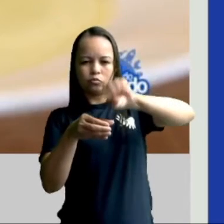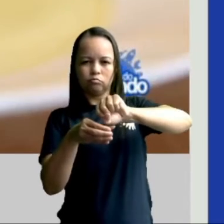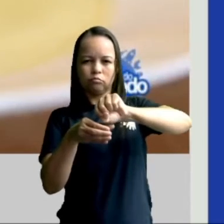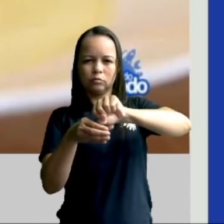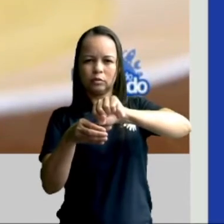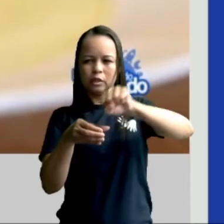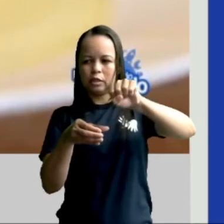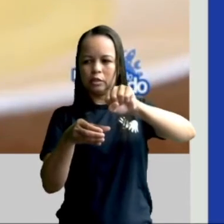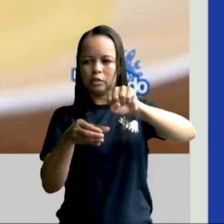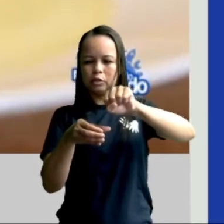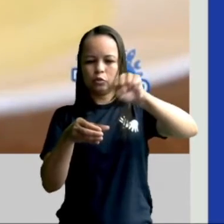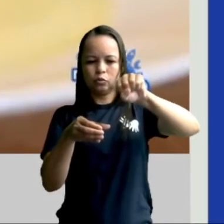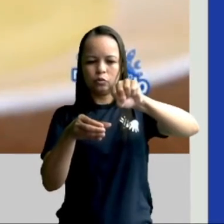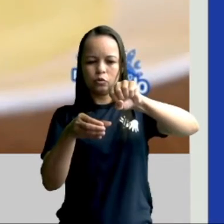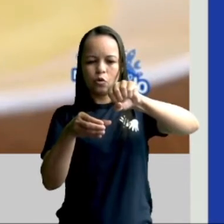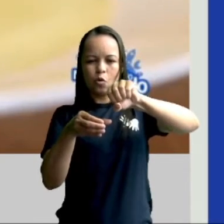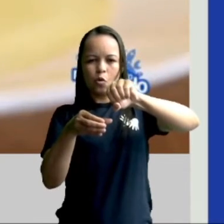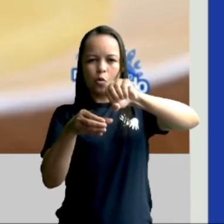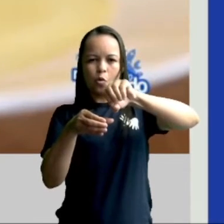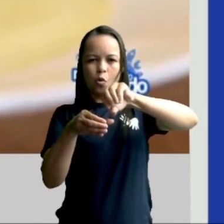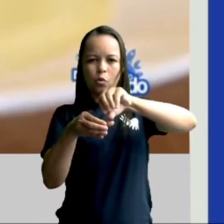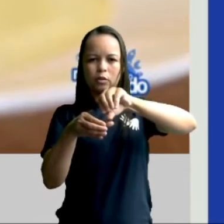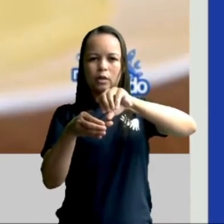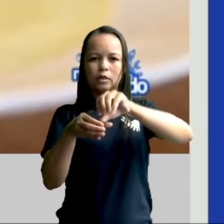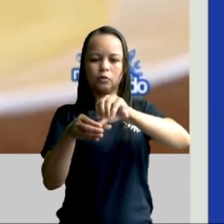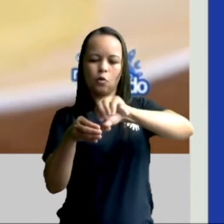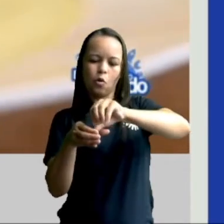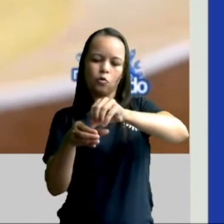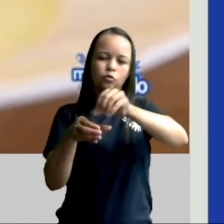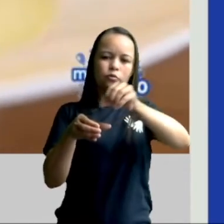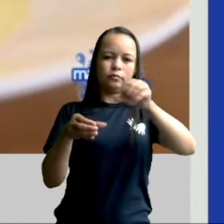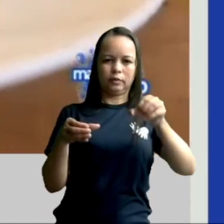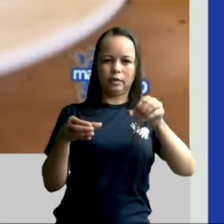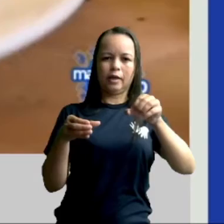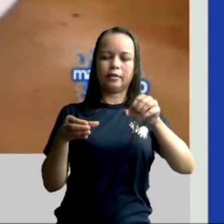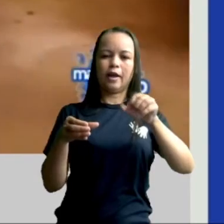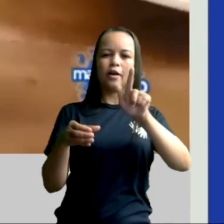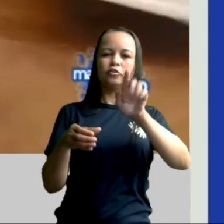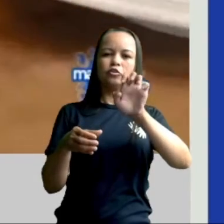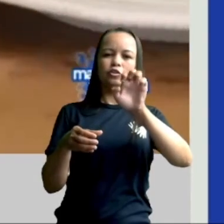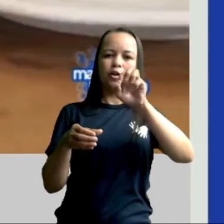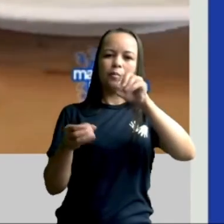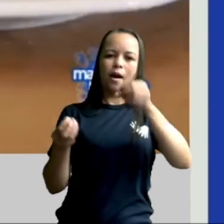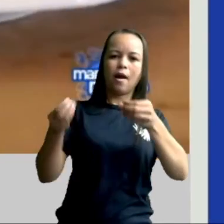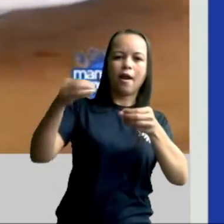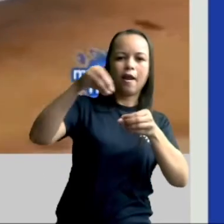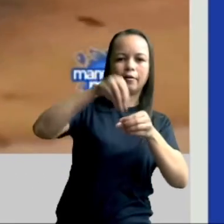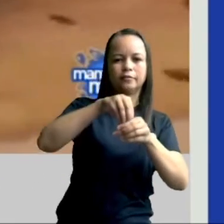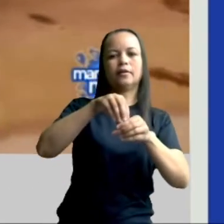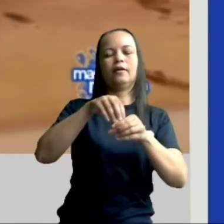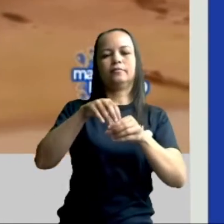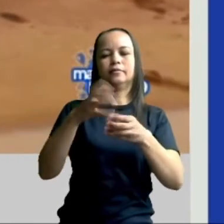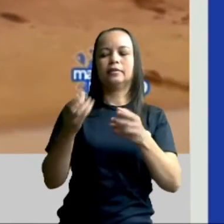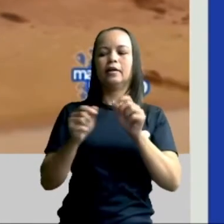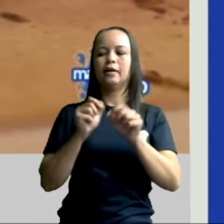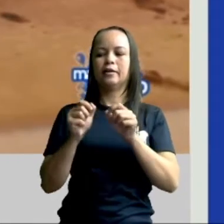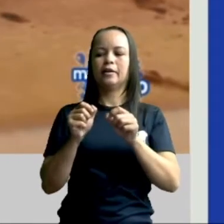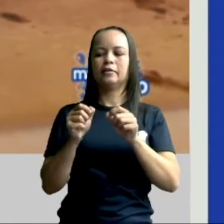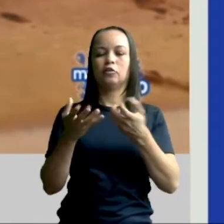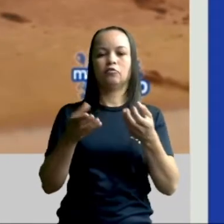e ir soltando aos pouquinhos e colocando a garrafa de lado até a gema entrar na garrafa. E aí é só